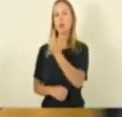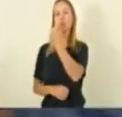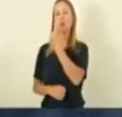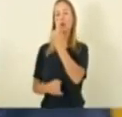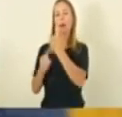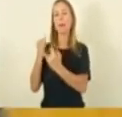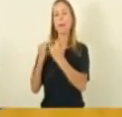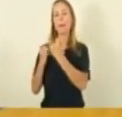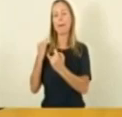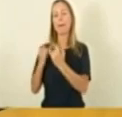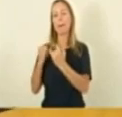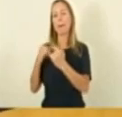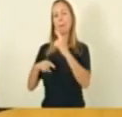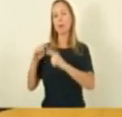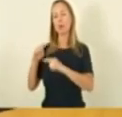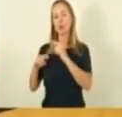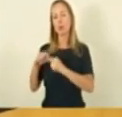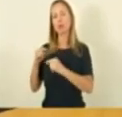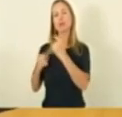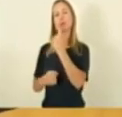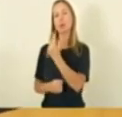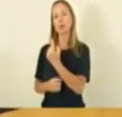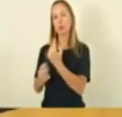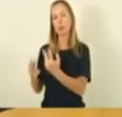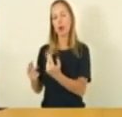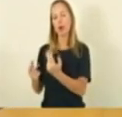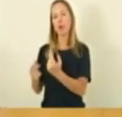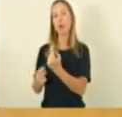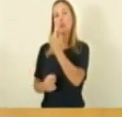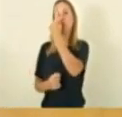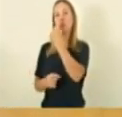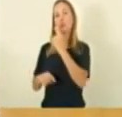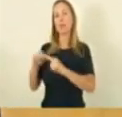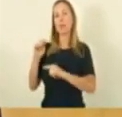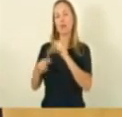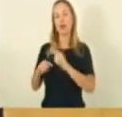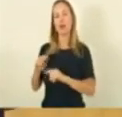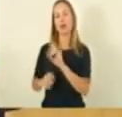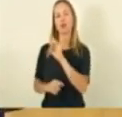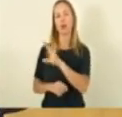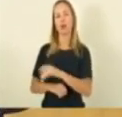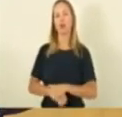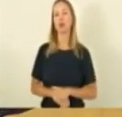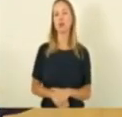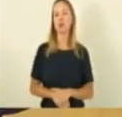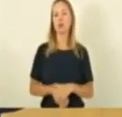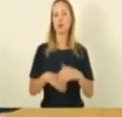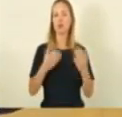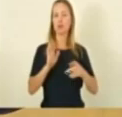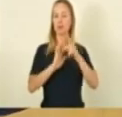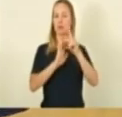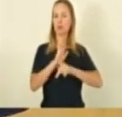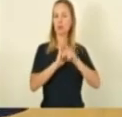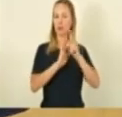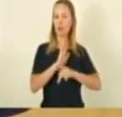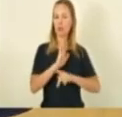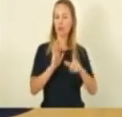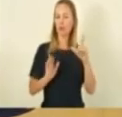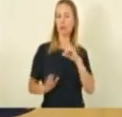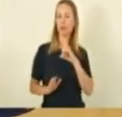idêntico ou similar dentro do prazo de validade. Então, o projeto